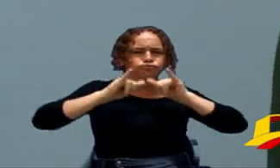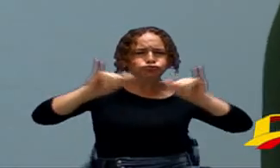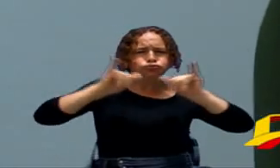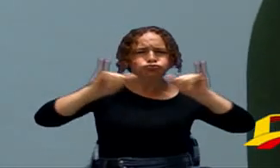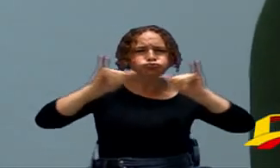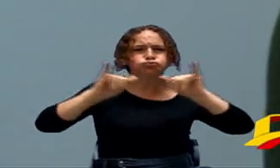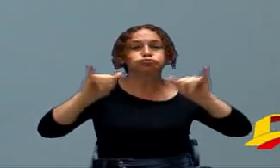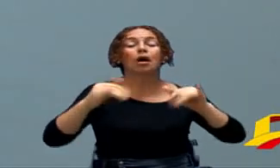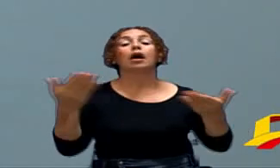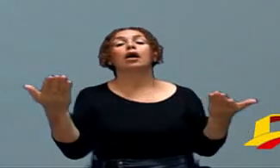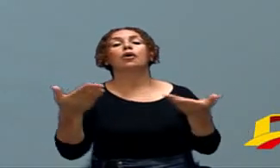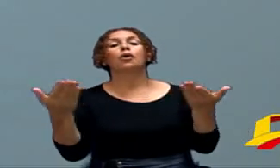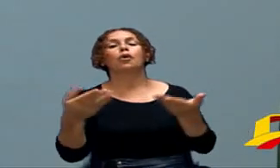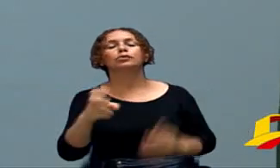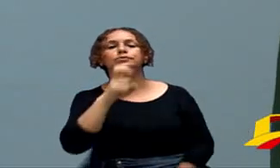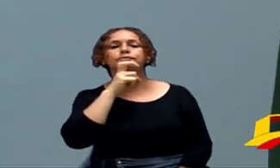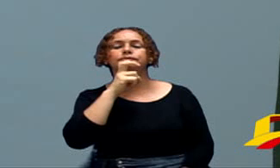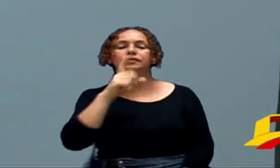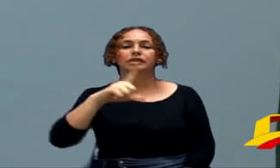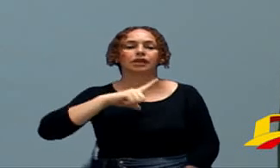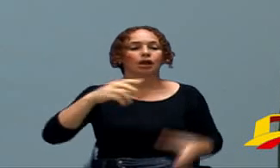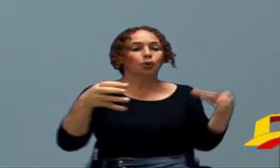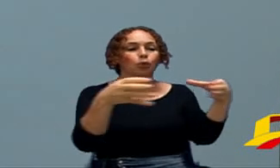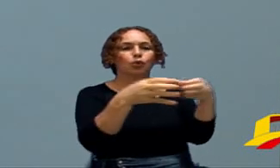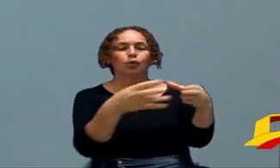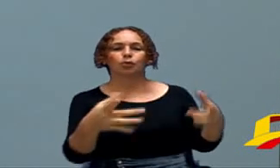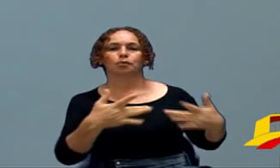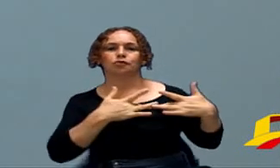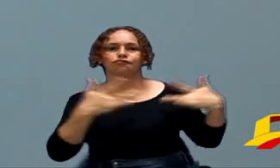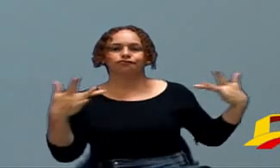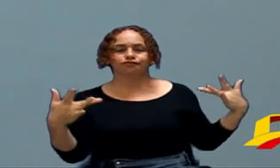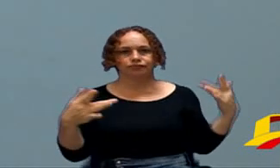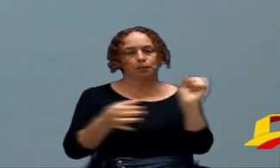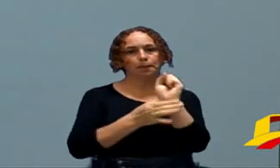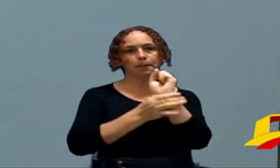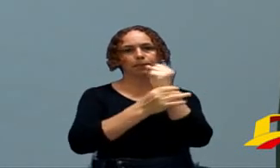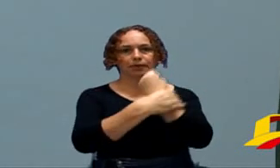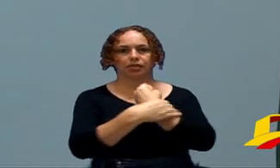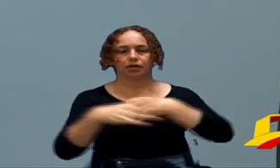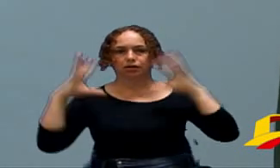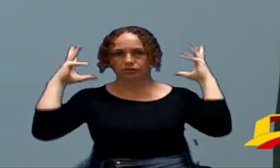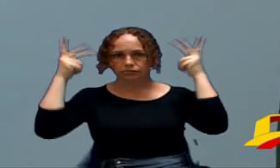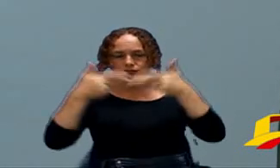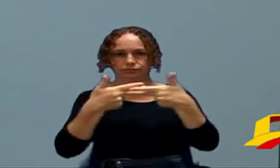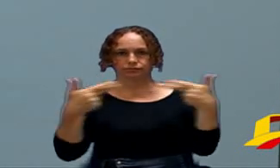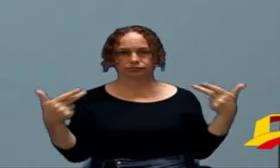Hoje, Sorocaba tem um grupo voluntário denominado Defensoria Animal.